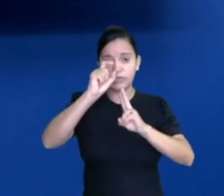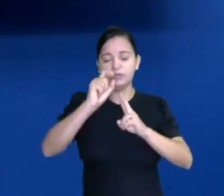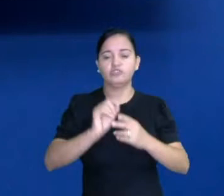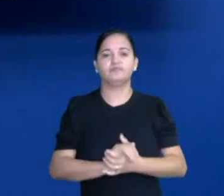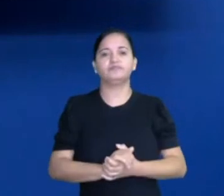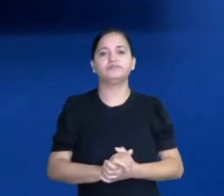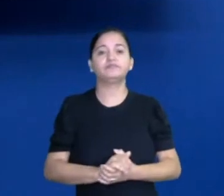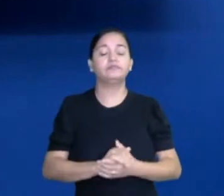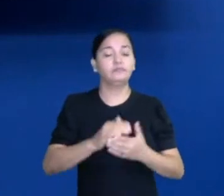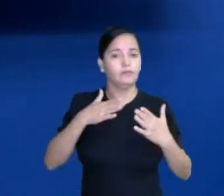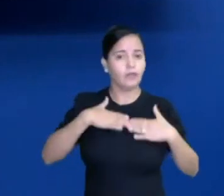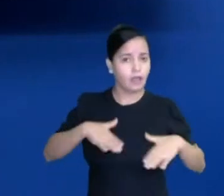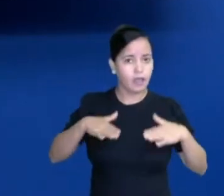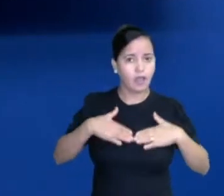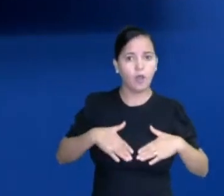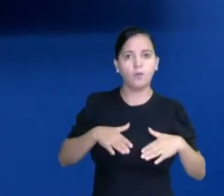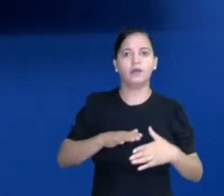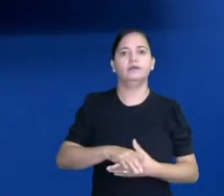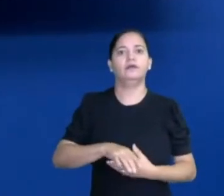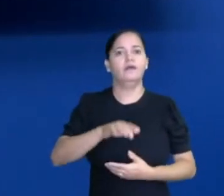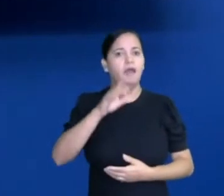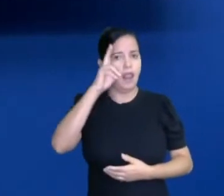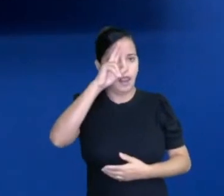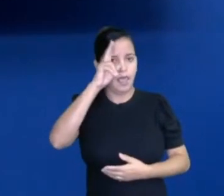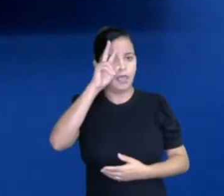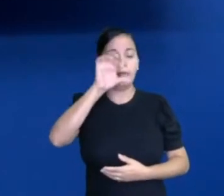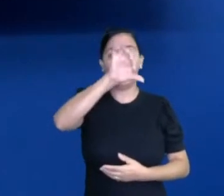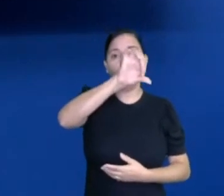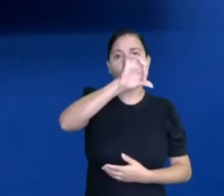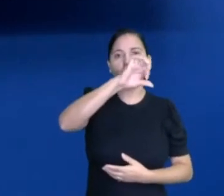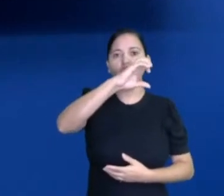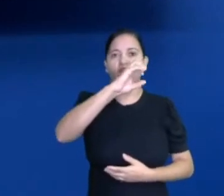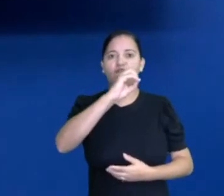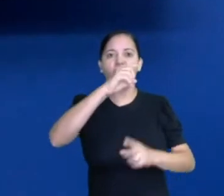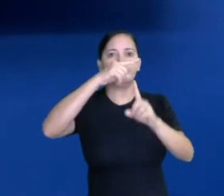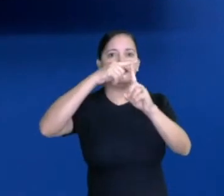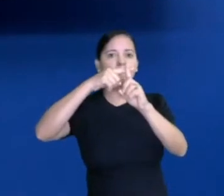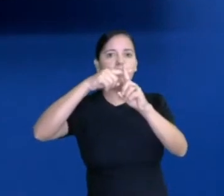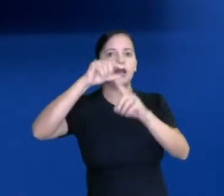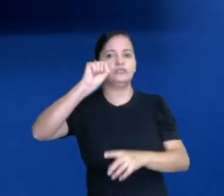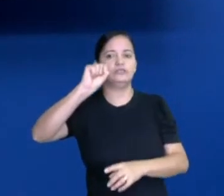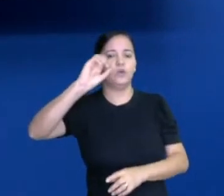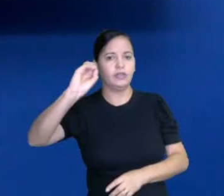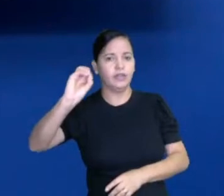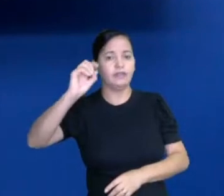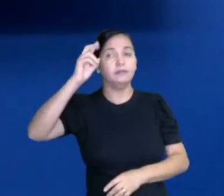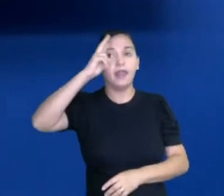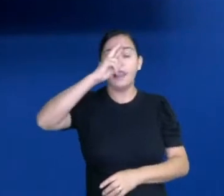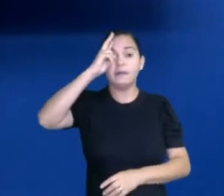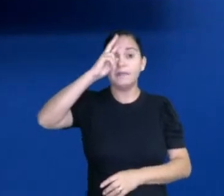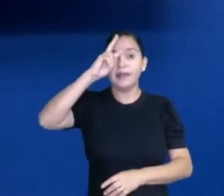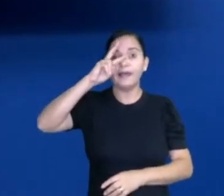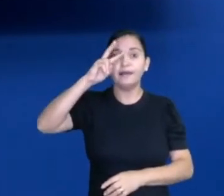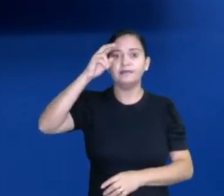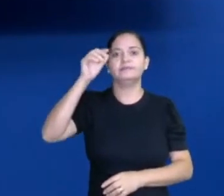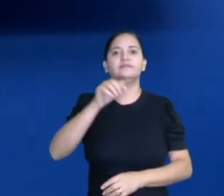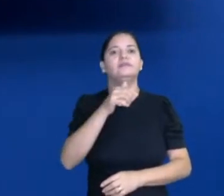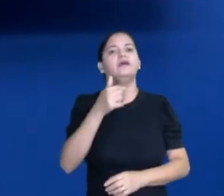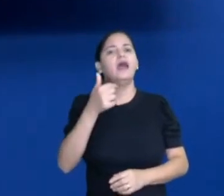né? Eu tenho 90 mais 80. Lembra lá da decomposição que a gente fez para o cálculo mental? Então, eu vou